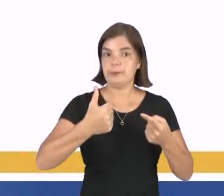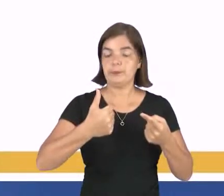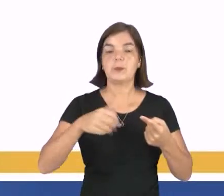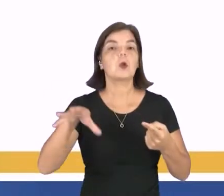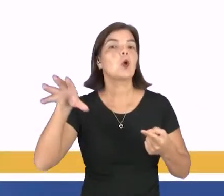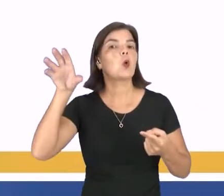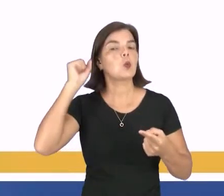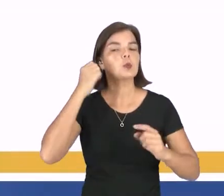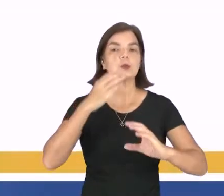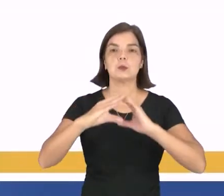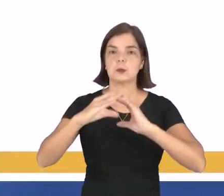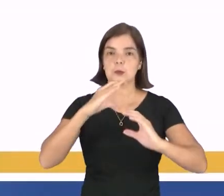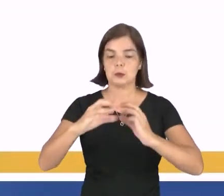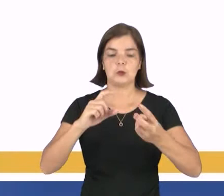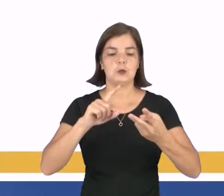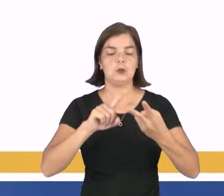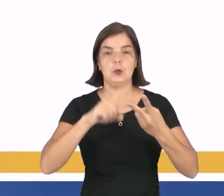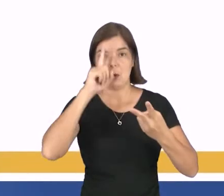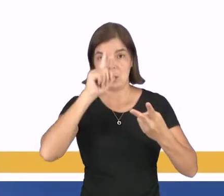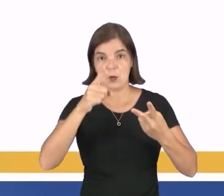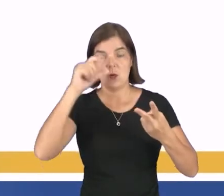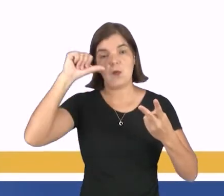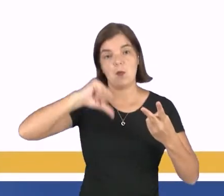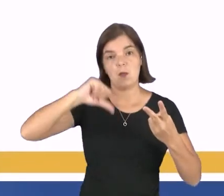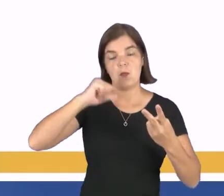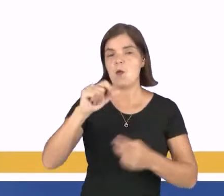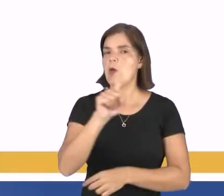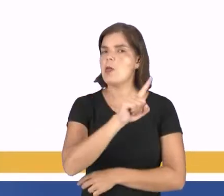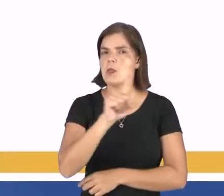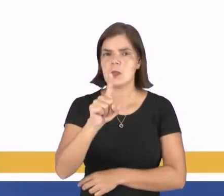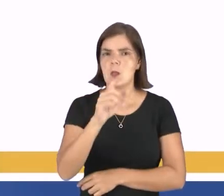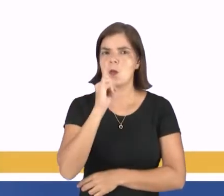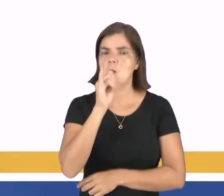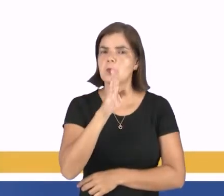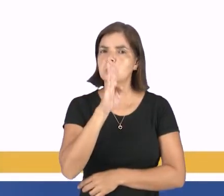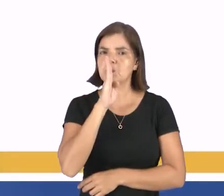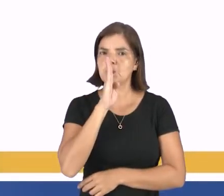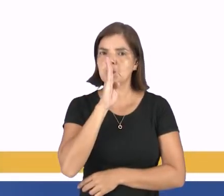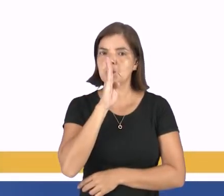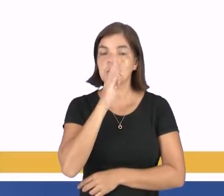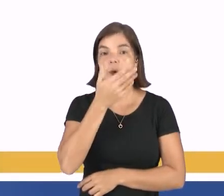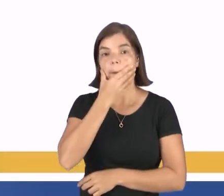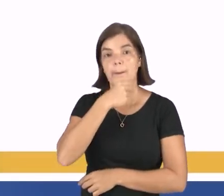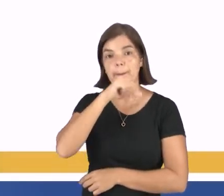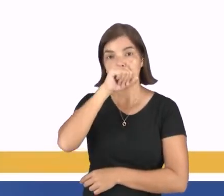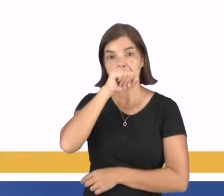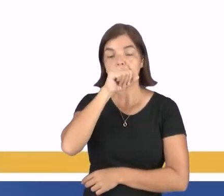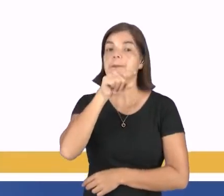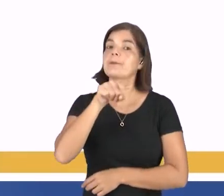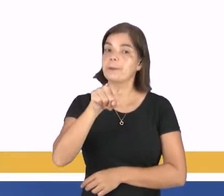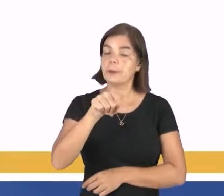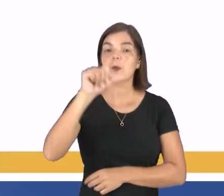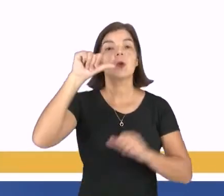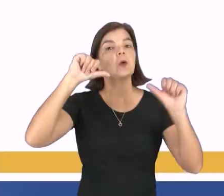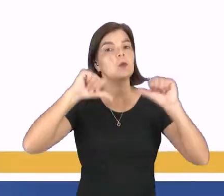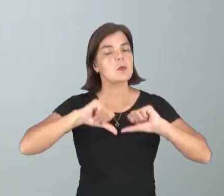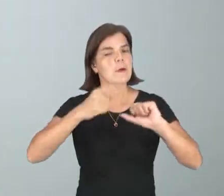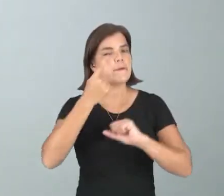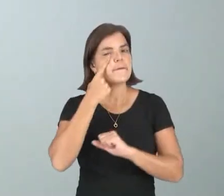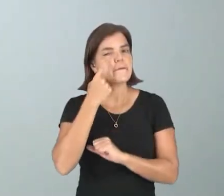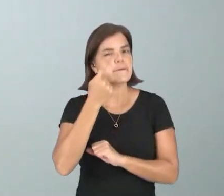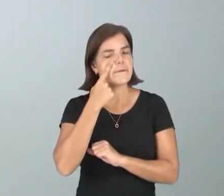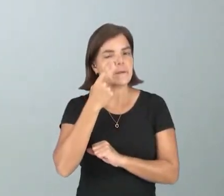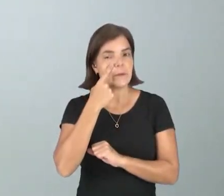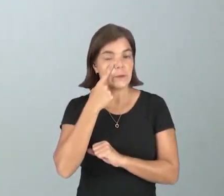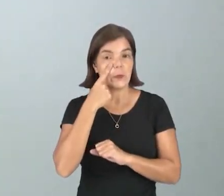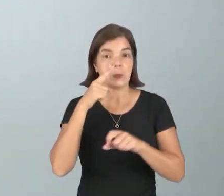e nós temos o imperativo negativo não diga nada aos seus pais então Negativo você vai observar